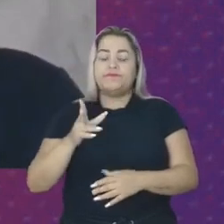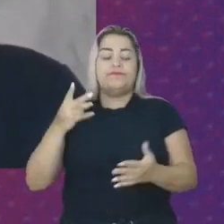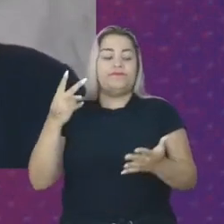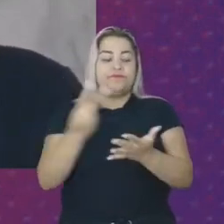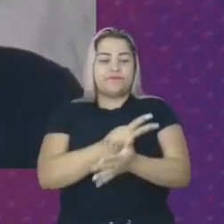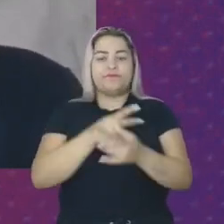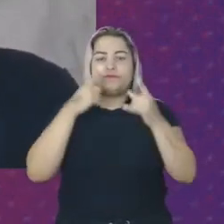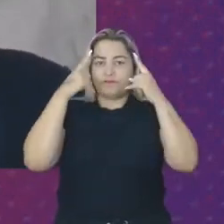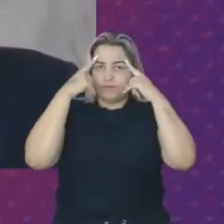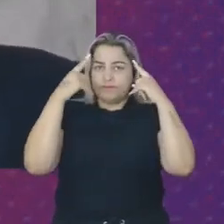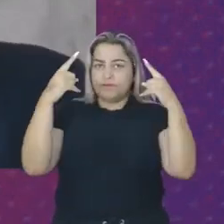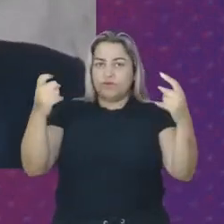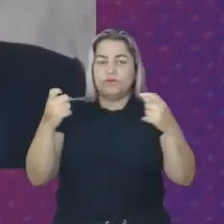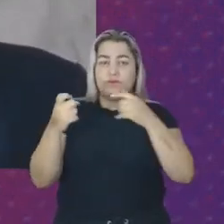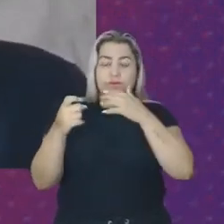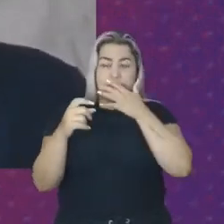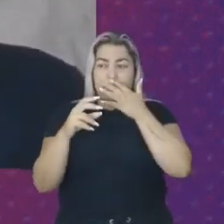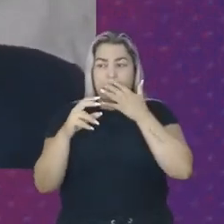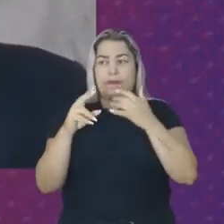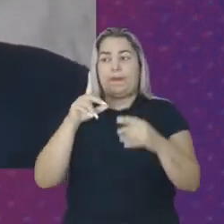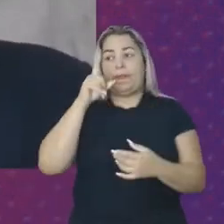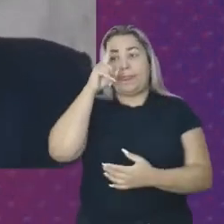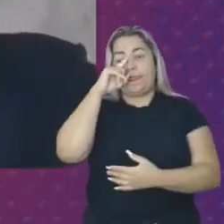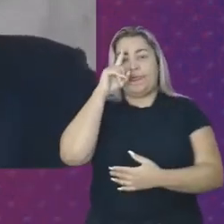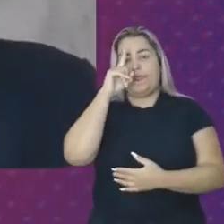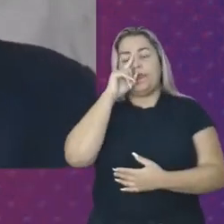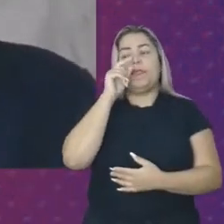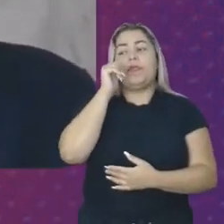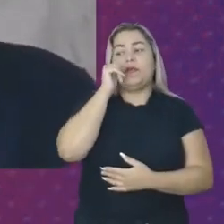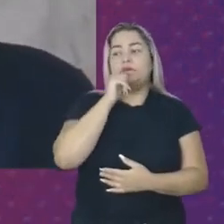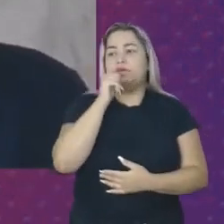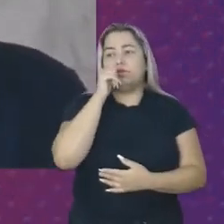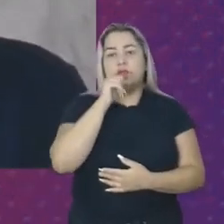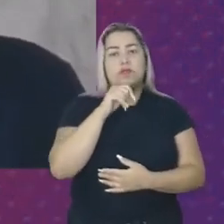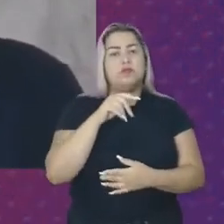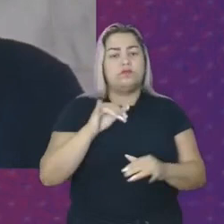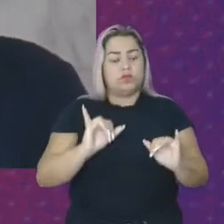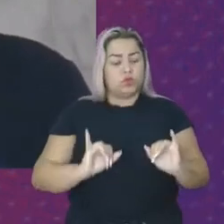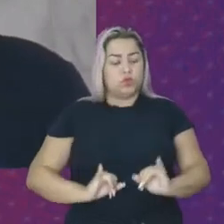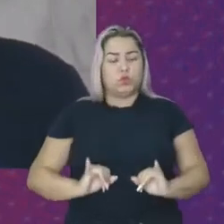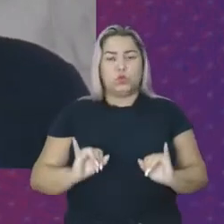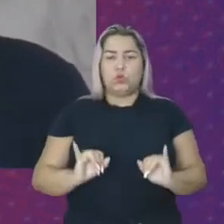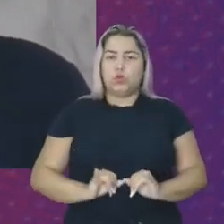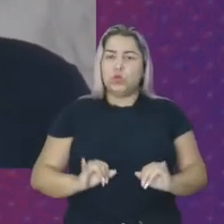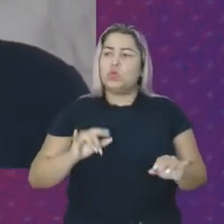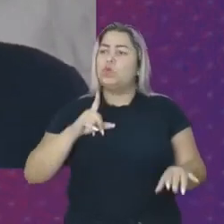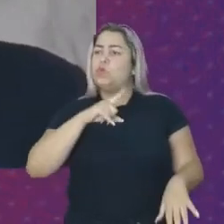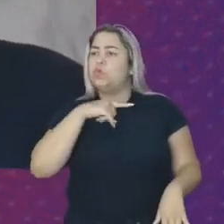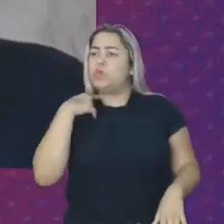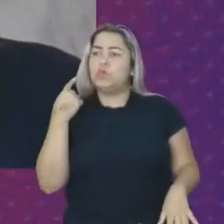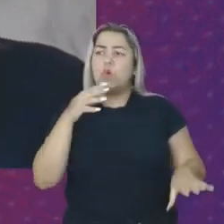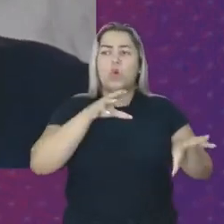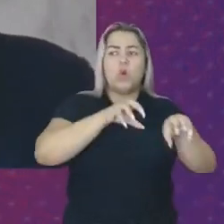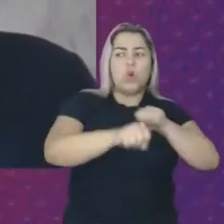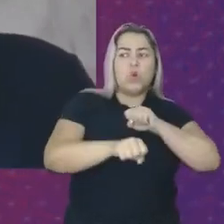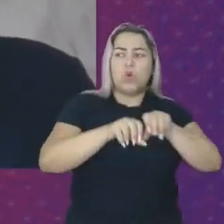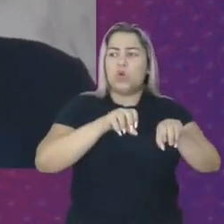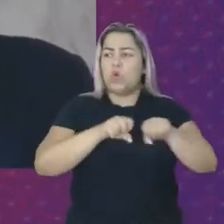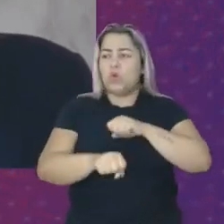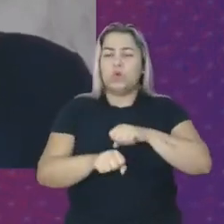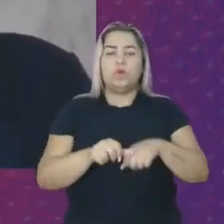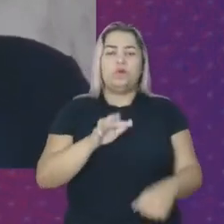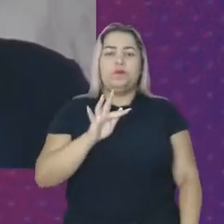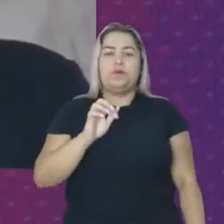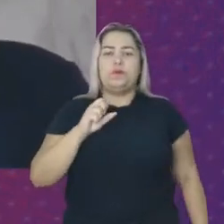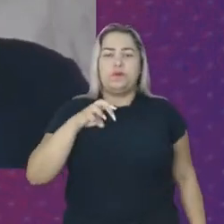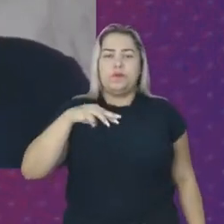que essa situação de violência não se agrave e essa mulher não venha a sofrer um assassinato, um feminicídio.